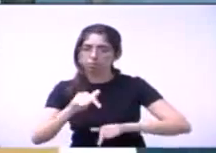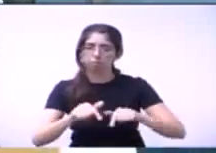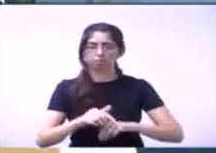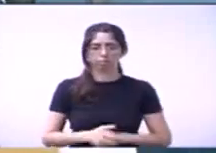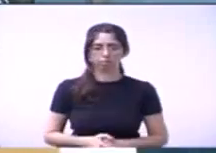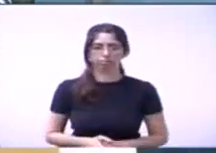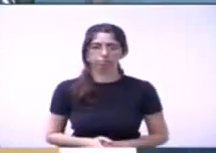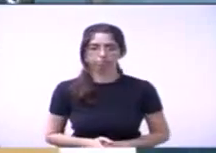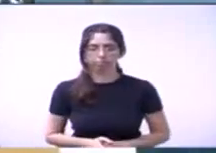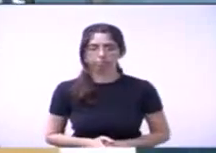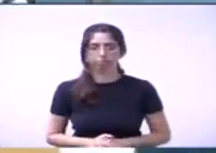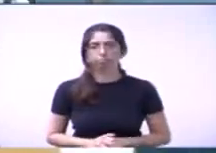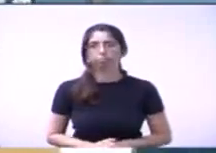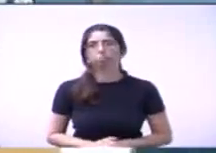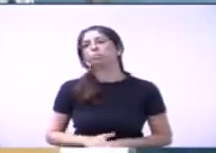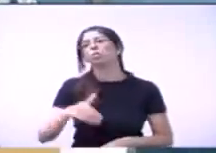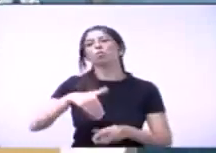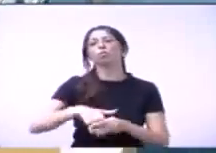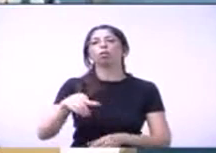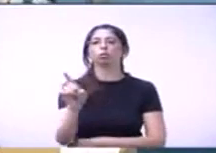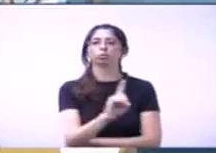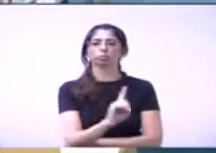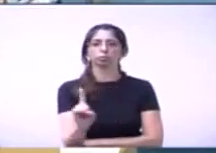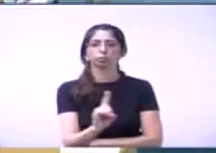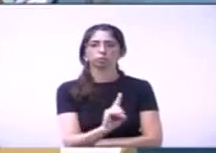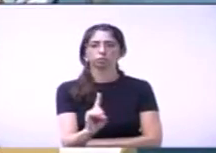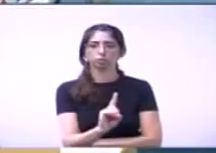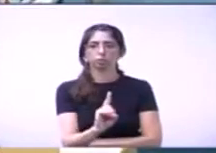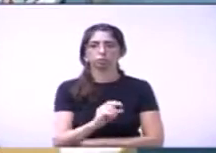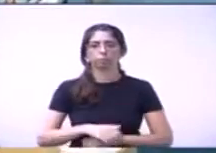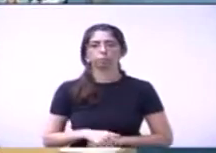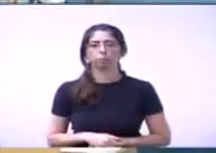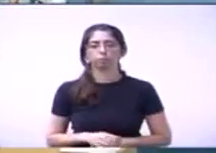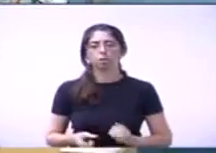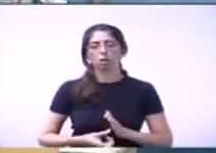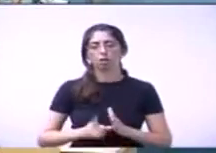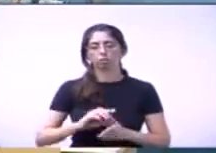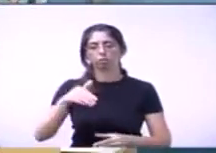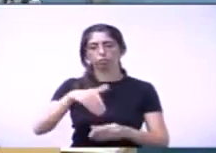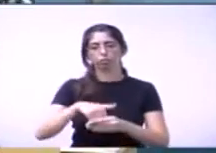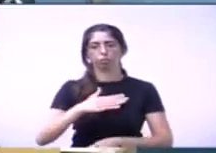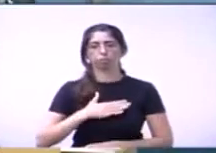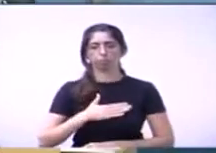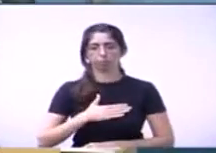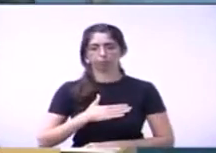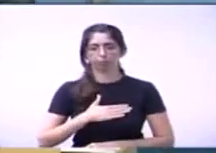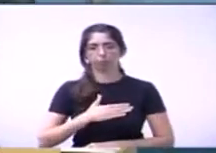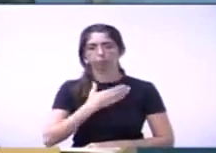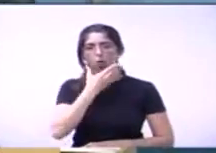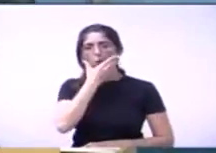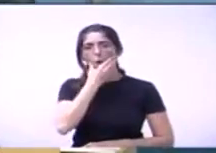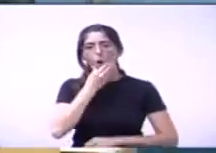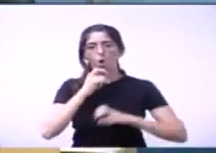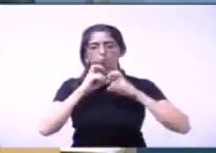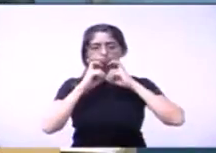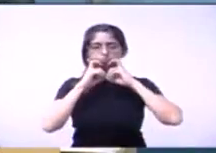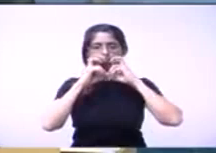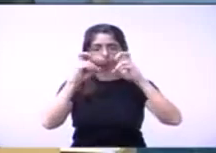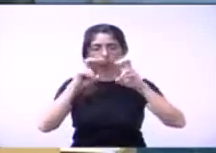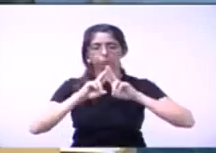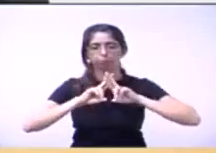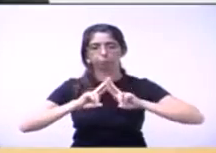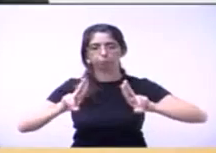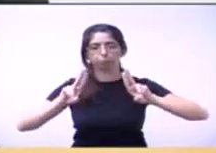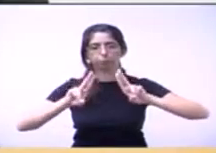direito ao trabalhador. Então, meu voto é não e já estou antecipando o meu voto e espero... Só um